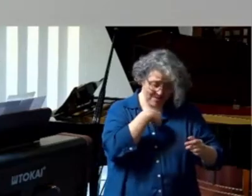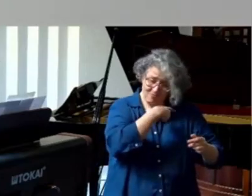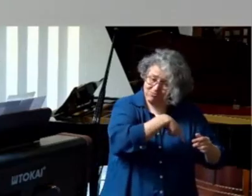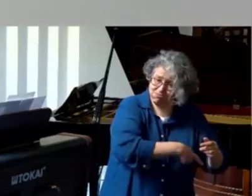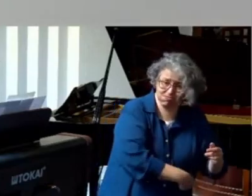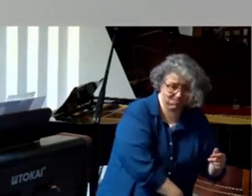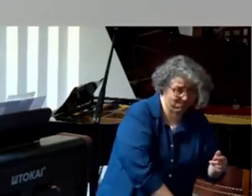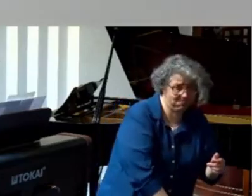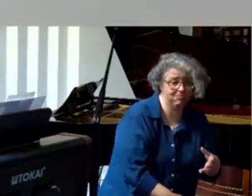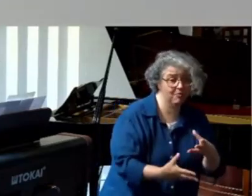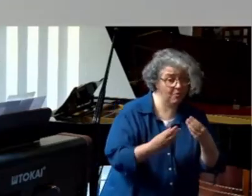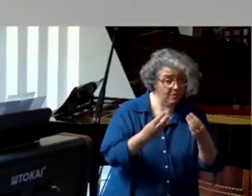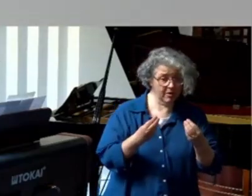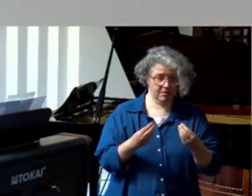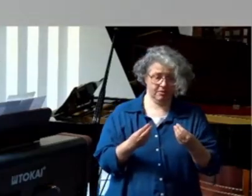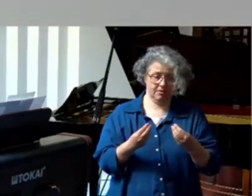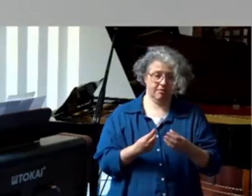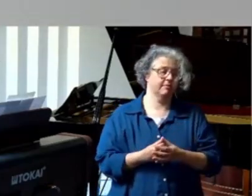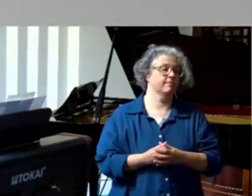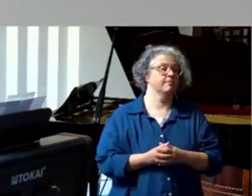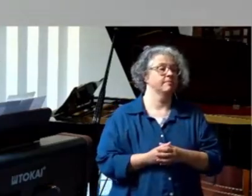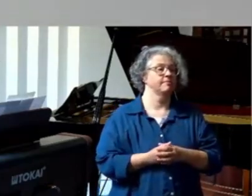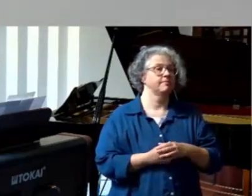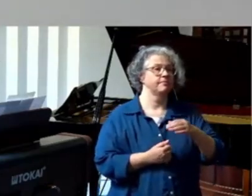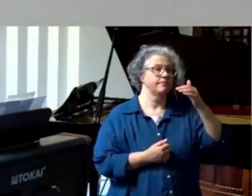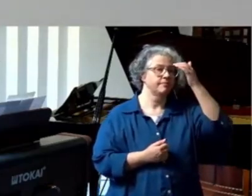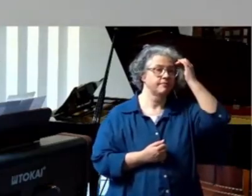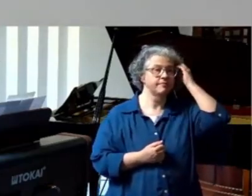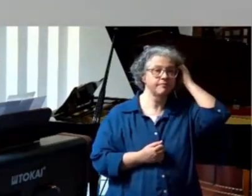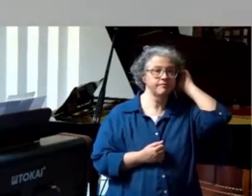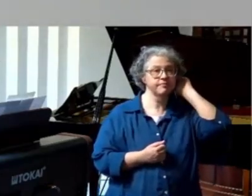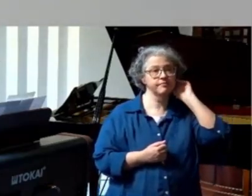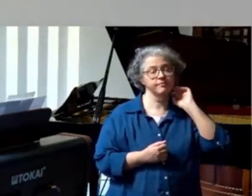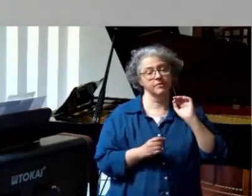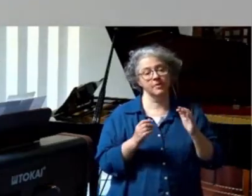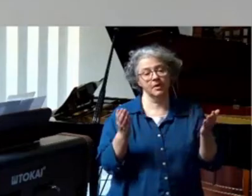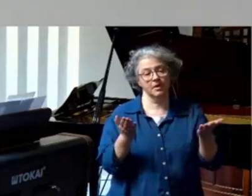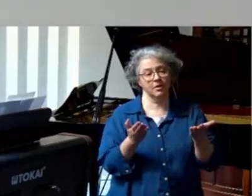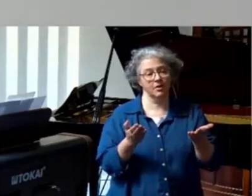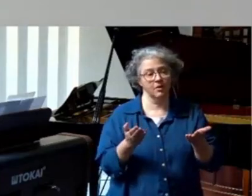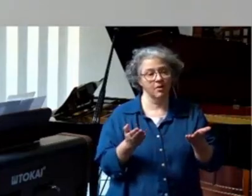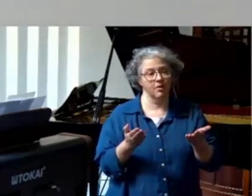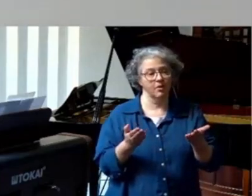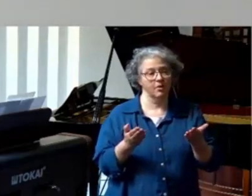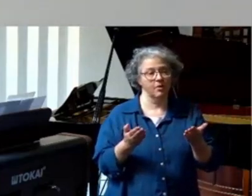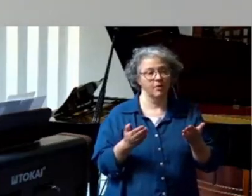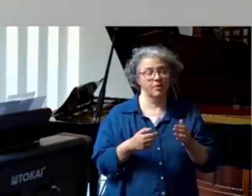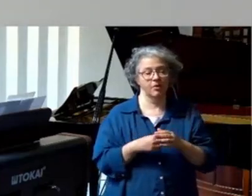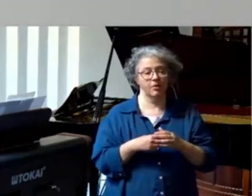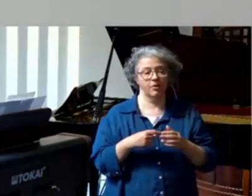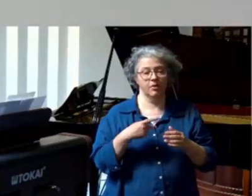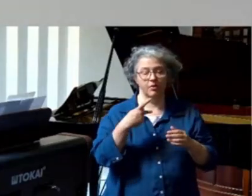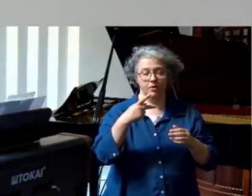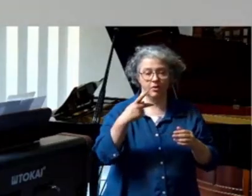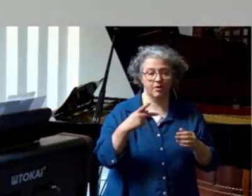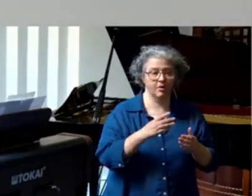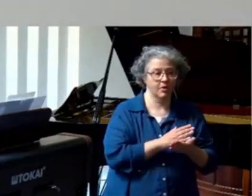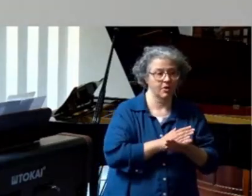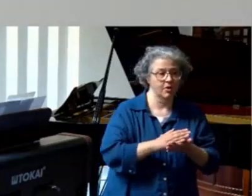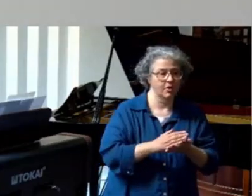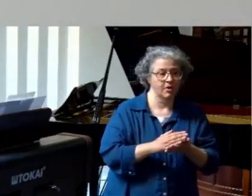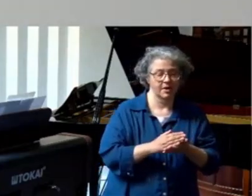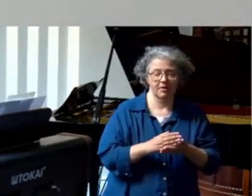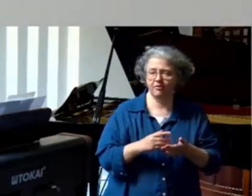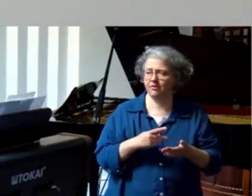texto. Escutem agora, vocês que dizem: hoje ou amanhã iremos para a cidade tal, e lá passaremos